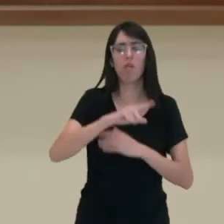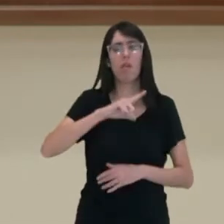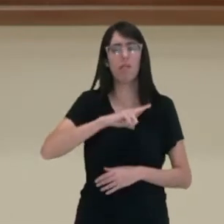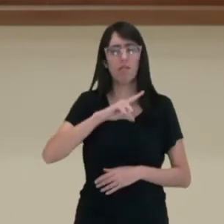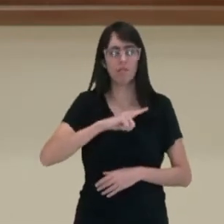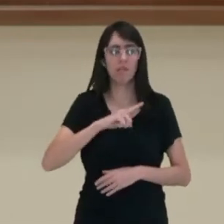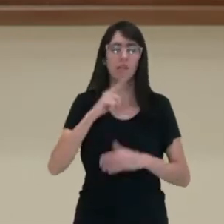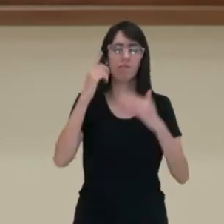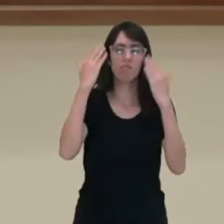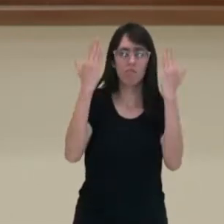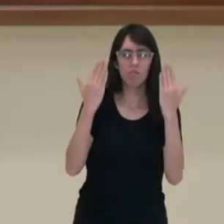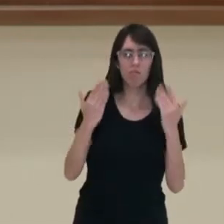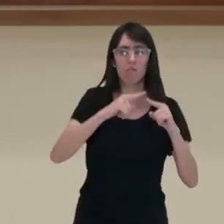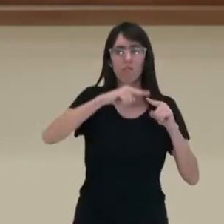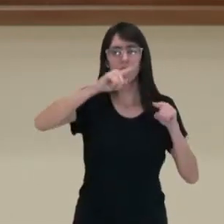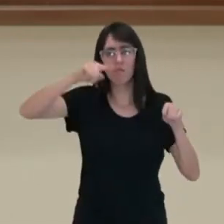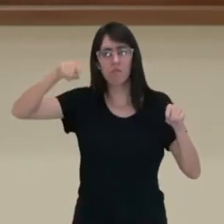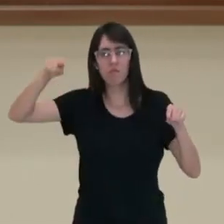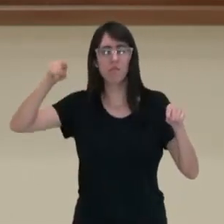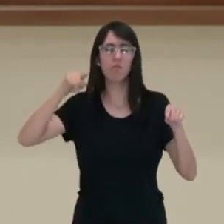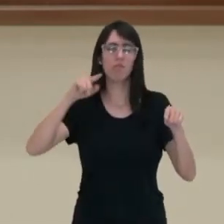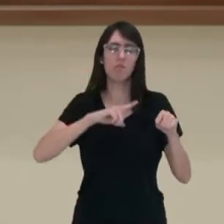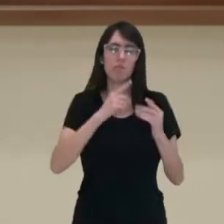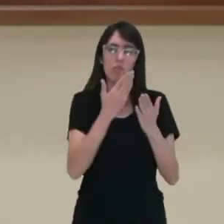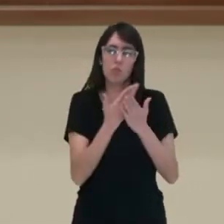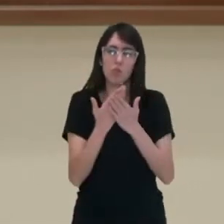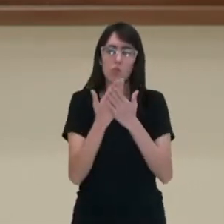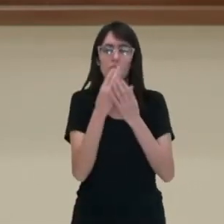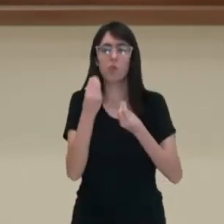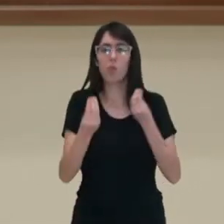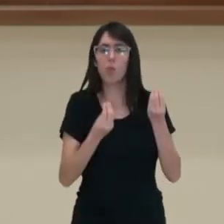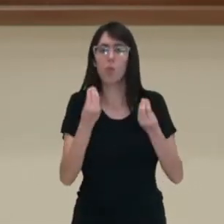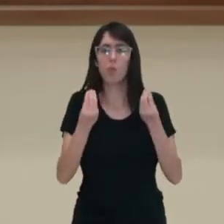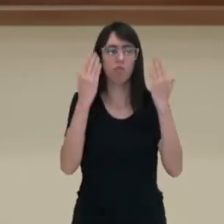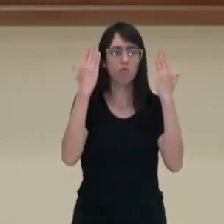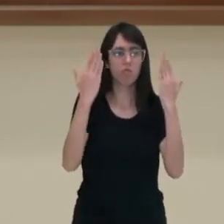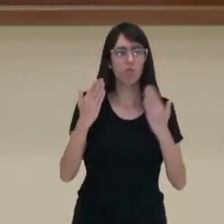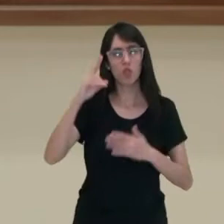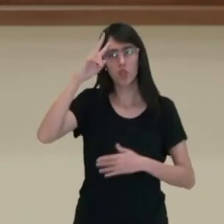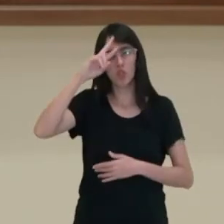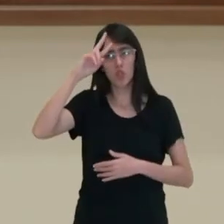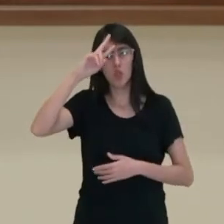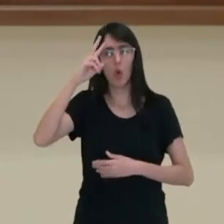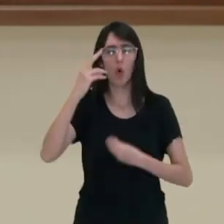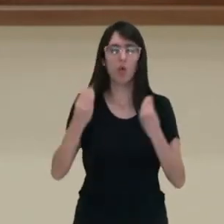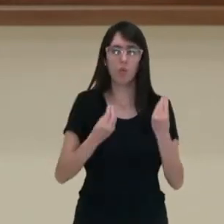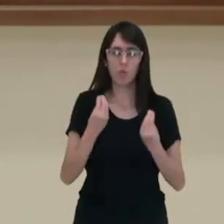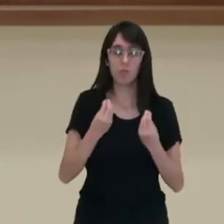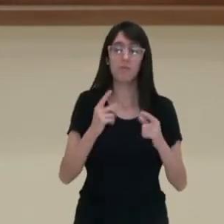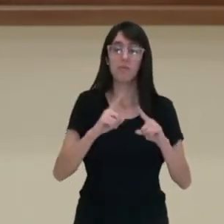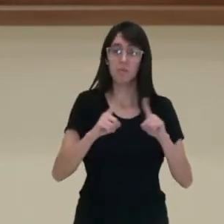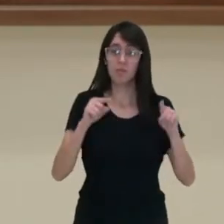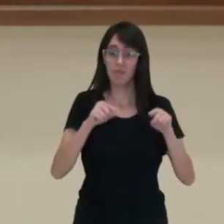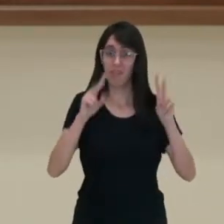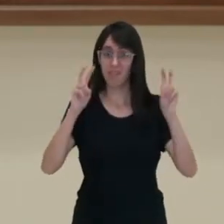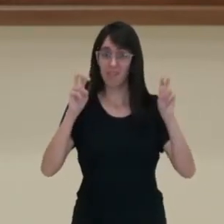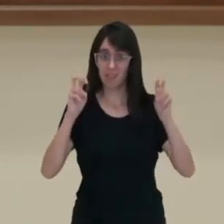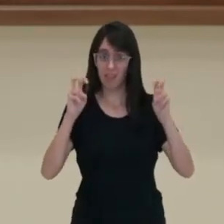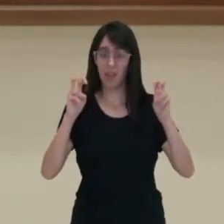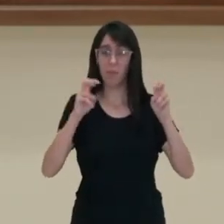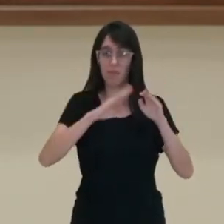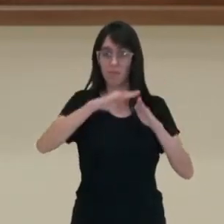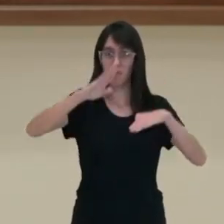análises estatísticas, acompanhada de análises históricas, mas o tema desigualdade social